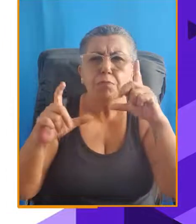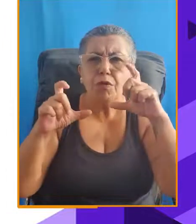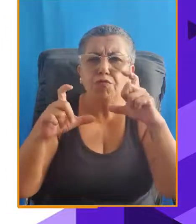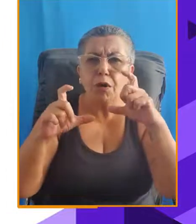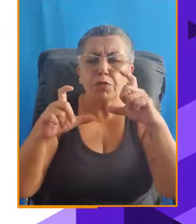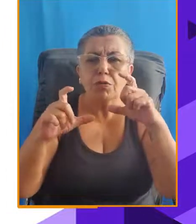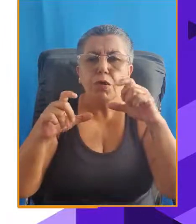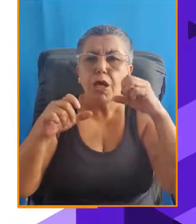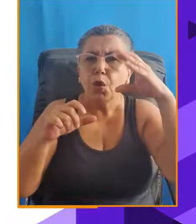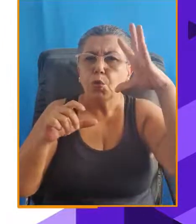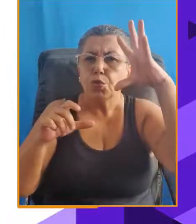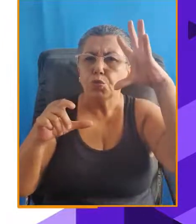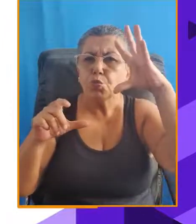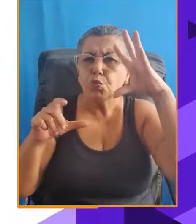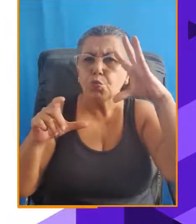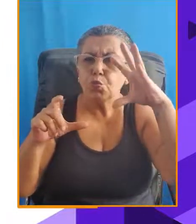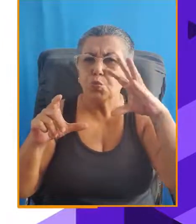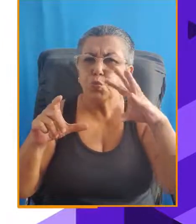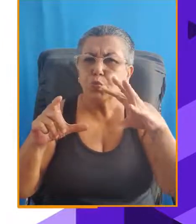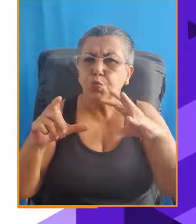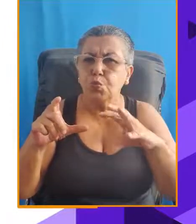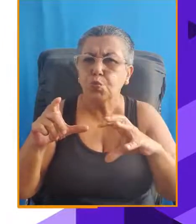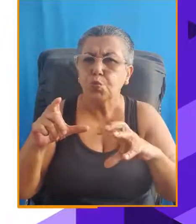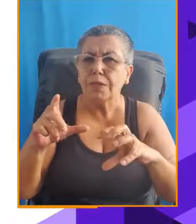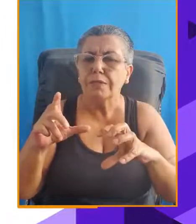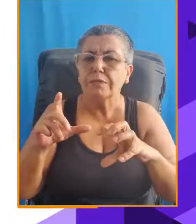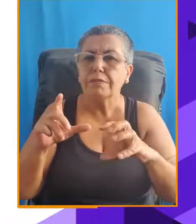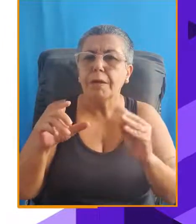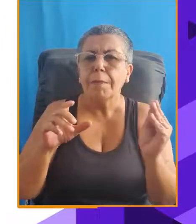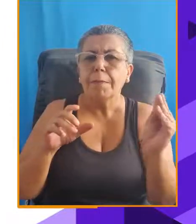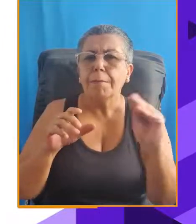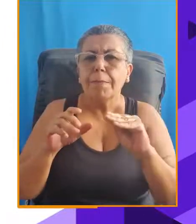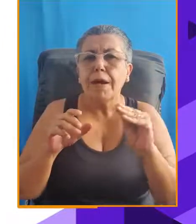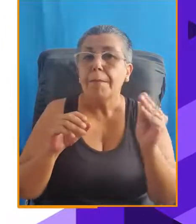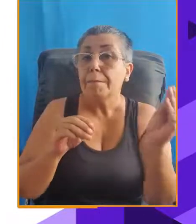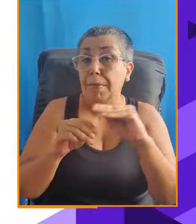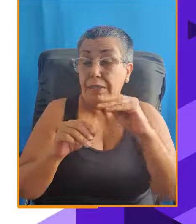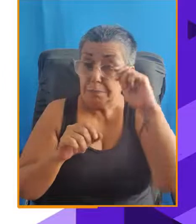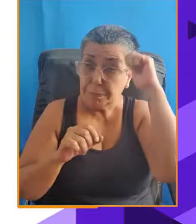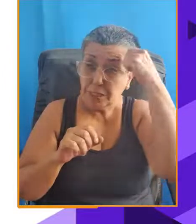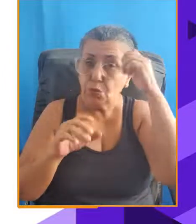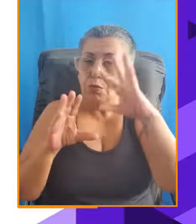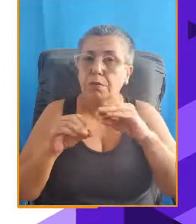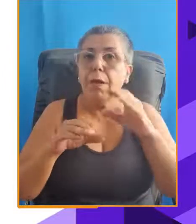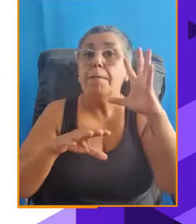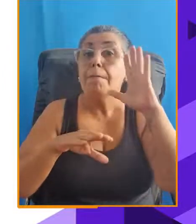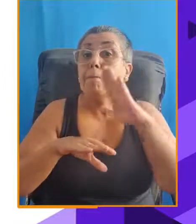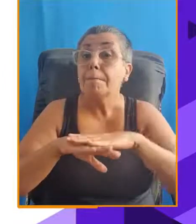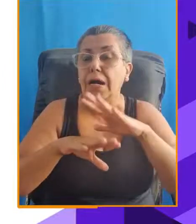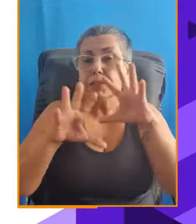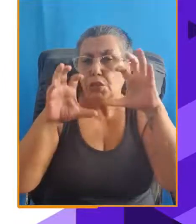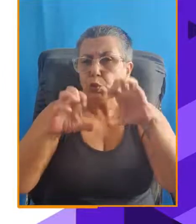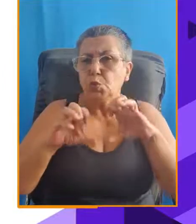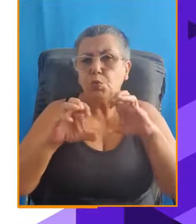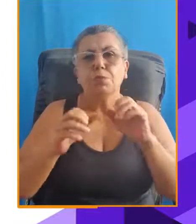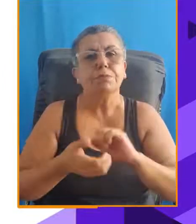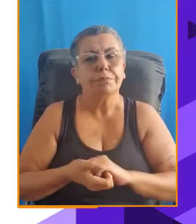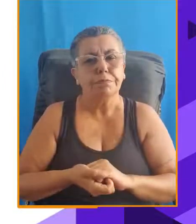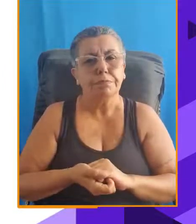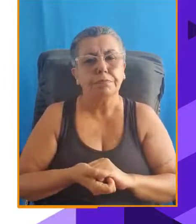for retirada a luminosidade, ou seja, for adicionado a cor preta, mais escurecida ficará.